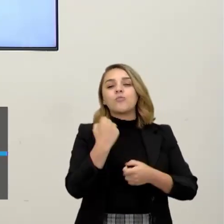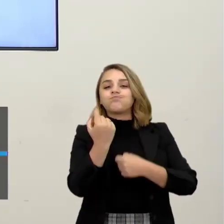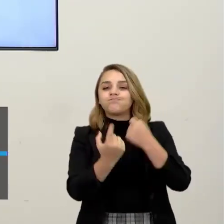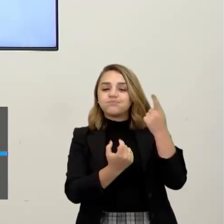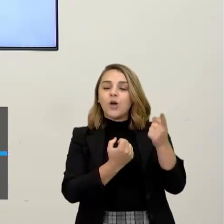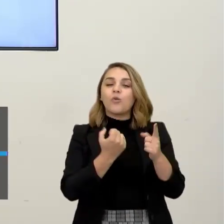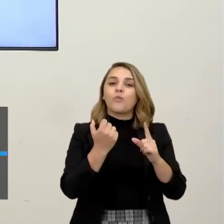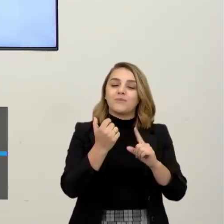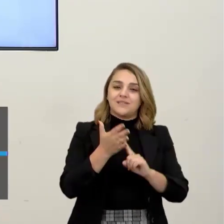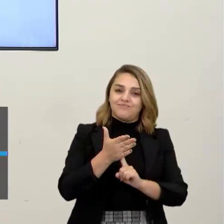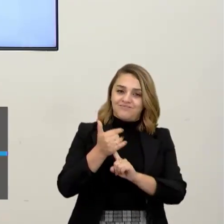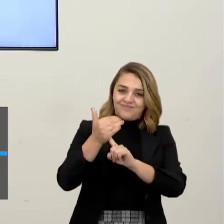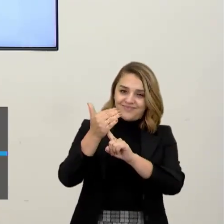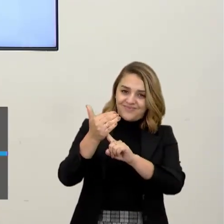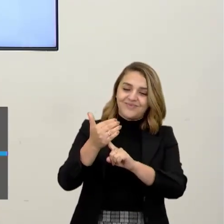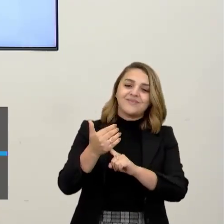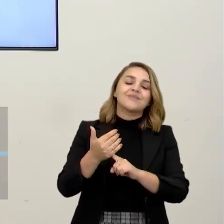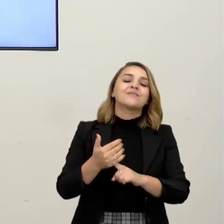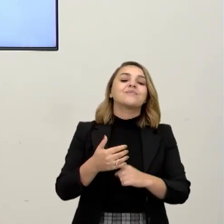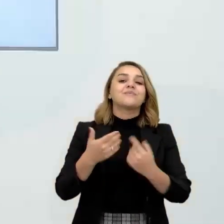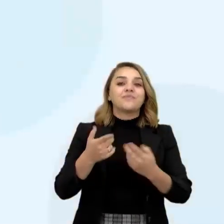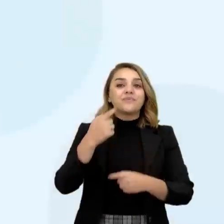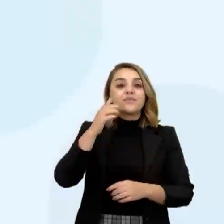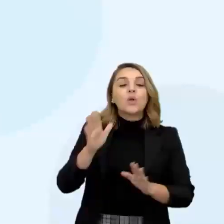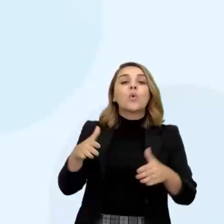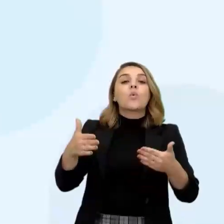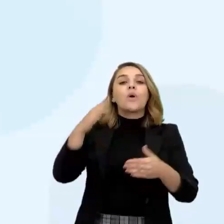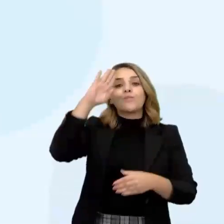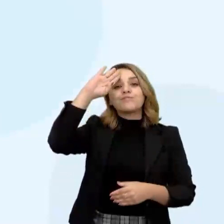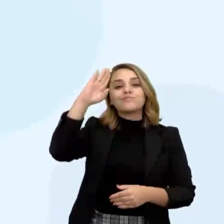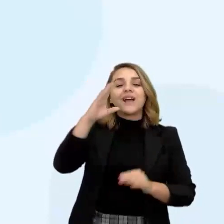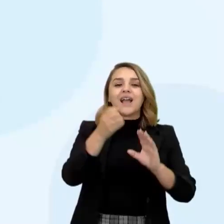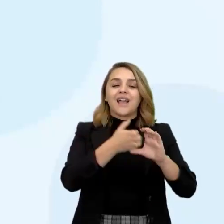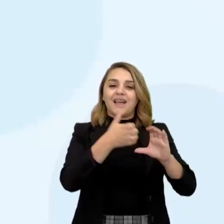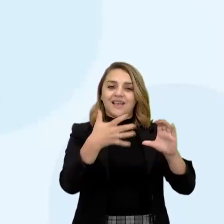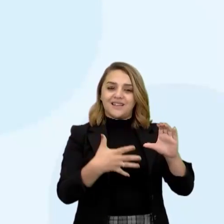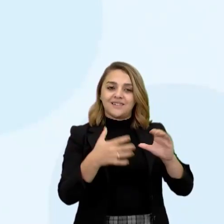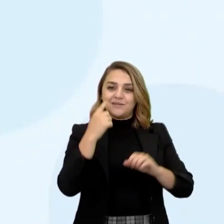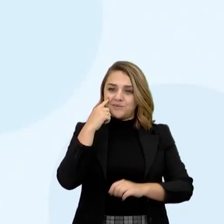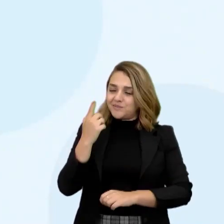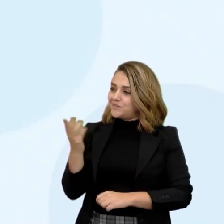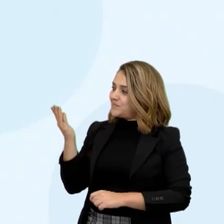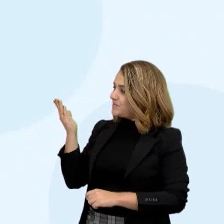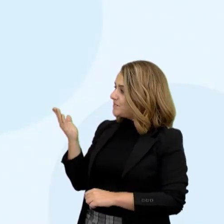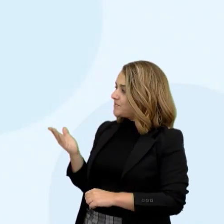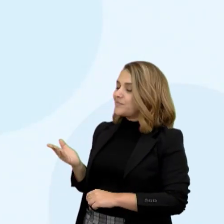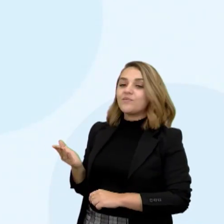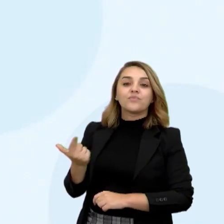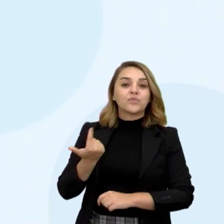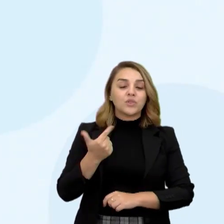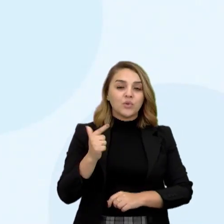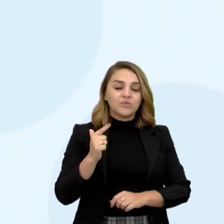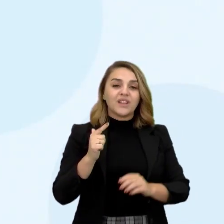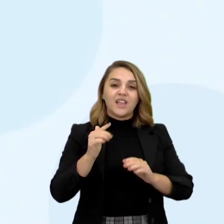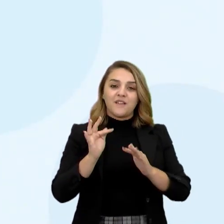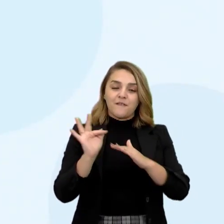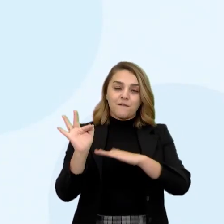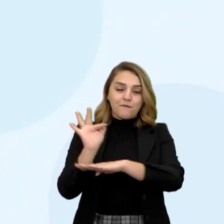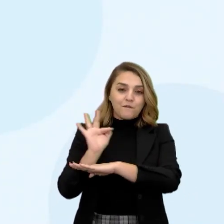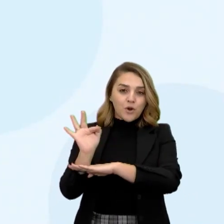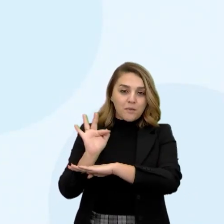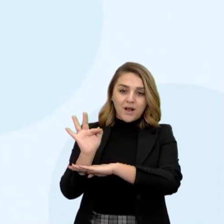muito brasileiro. Certo? Principais características na tela. A ausência de formalismo, era assim que os modernistas